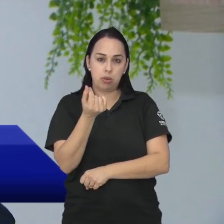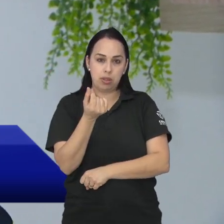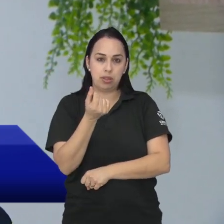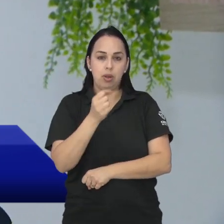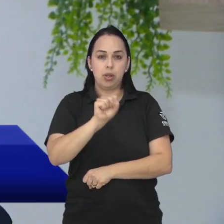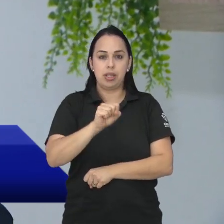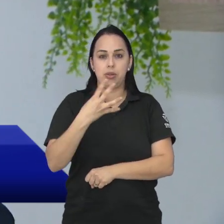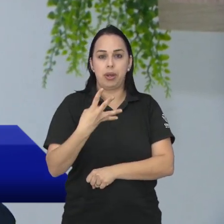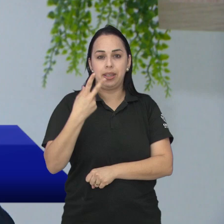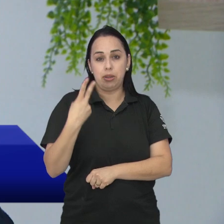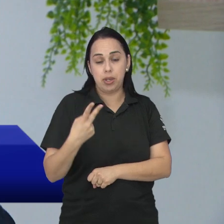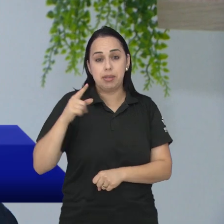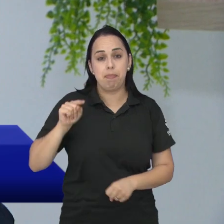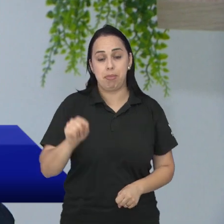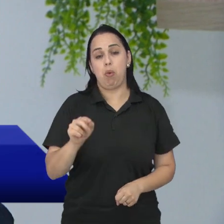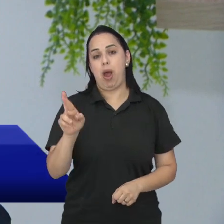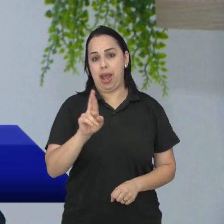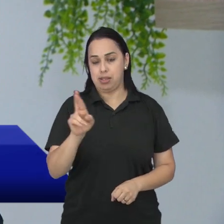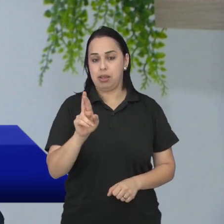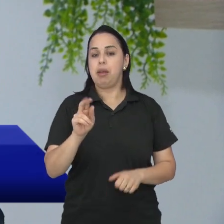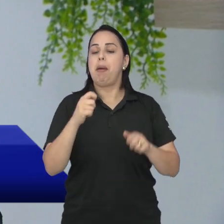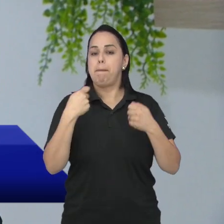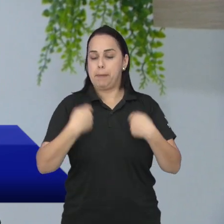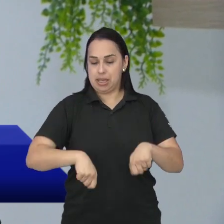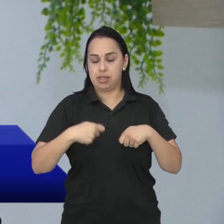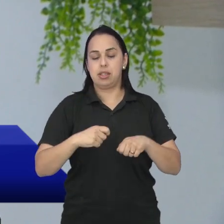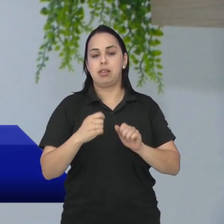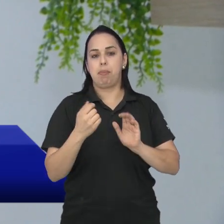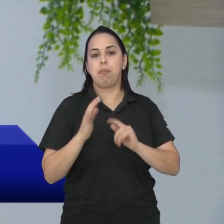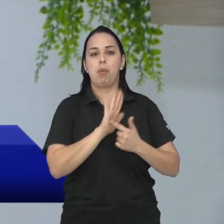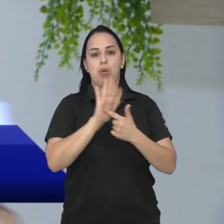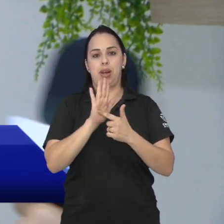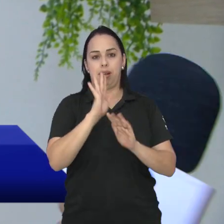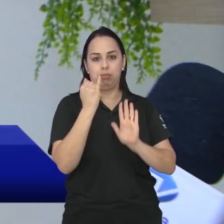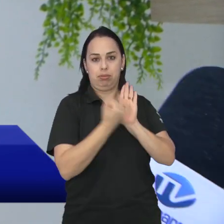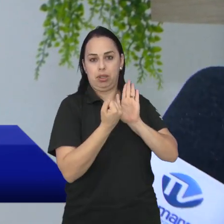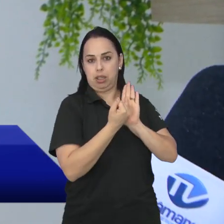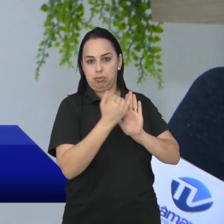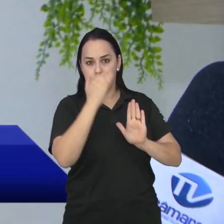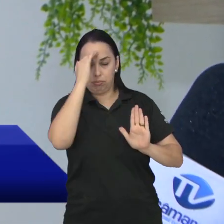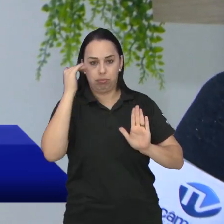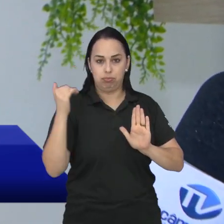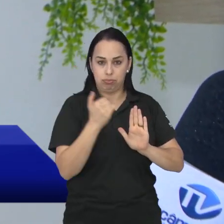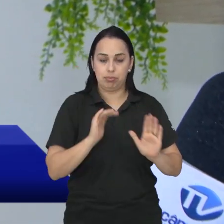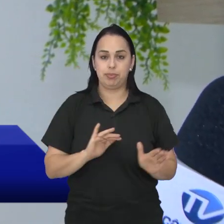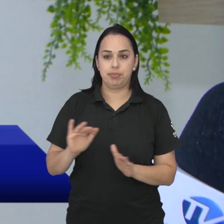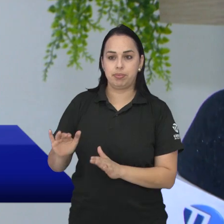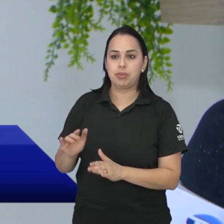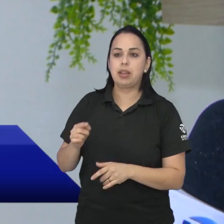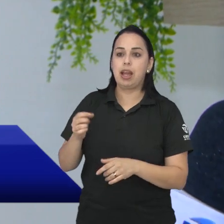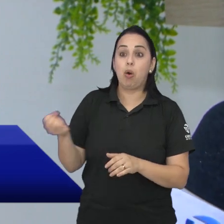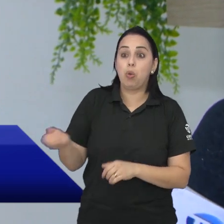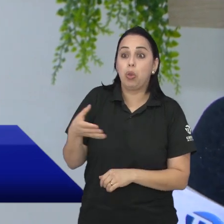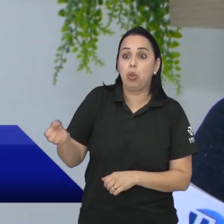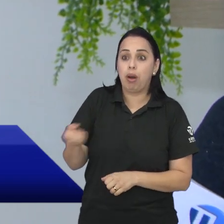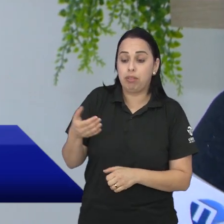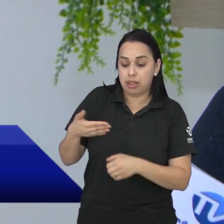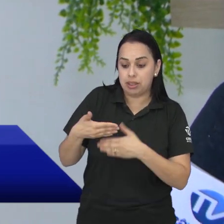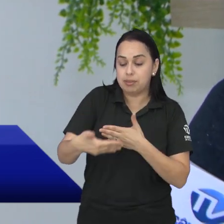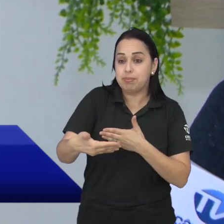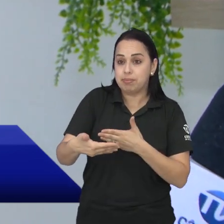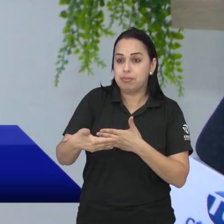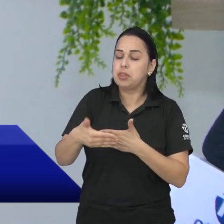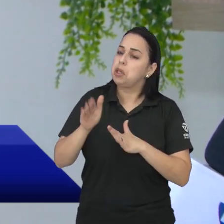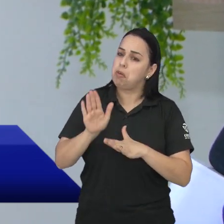do que R$ 142.500, é obrigado a apresentar a declaração. Perfeito. E Janine, a gente tem algumas novidades para esse ano